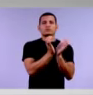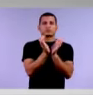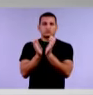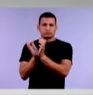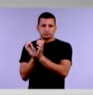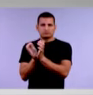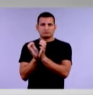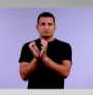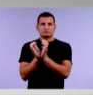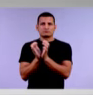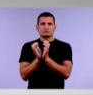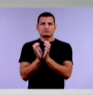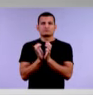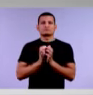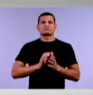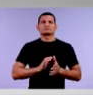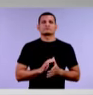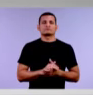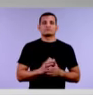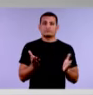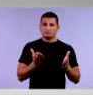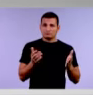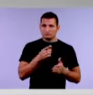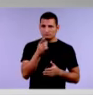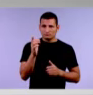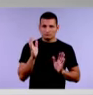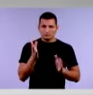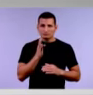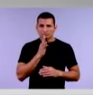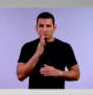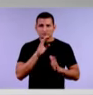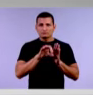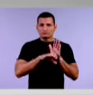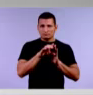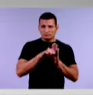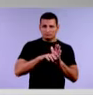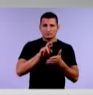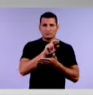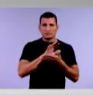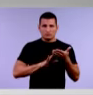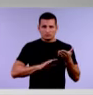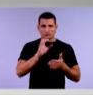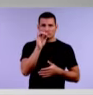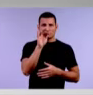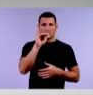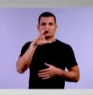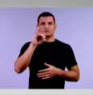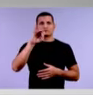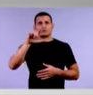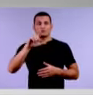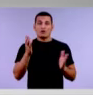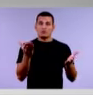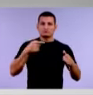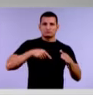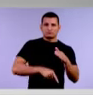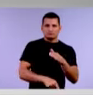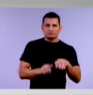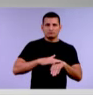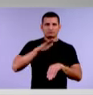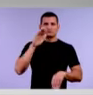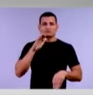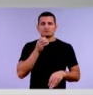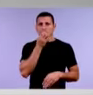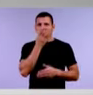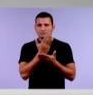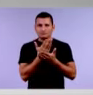expedientes oficiais. Bem, agora que você já conhece o conceito de redação oficial, que tal se aprofundar um pouco mais no assunto?